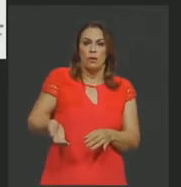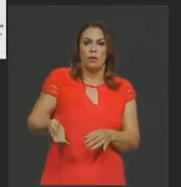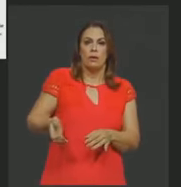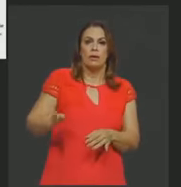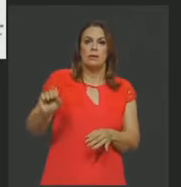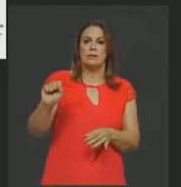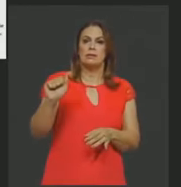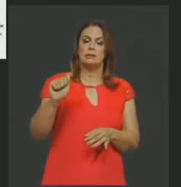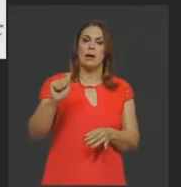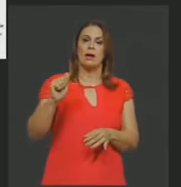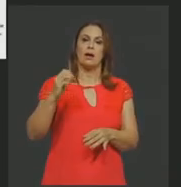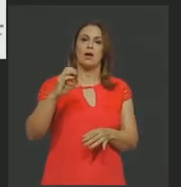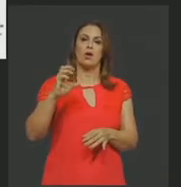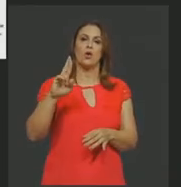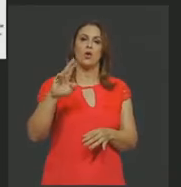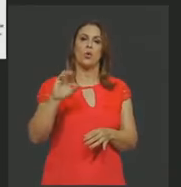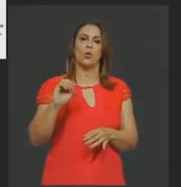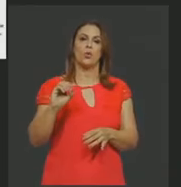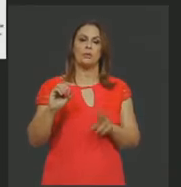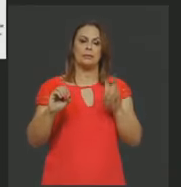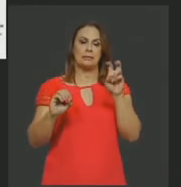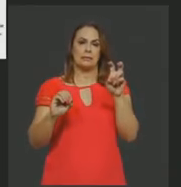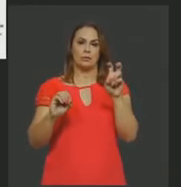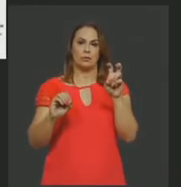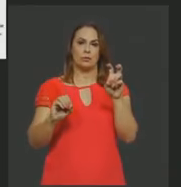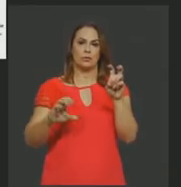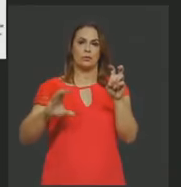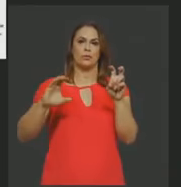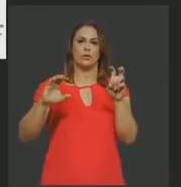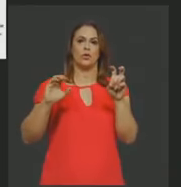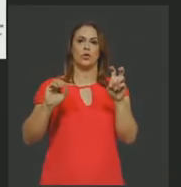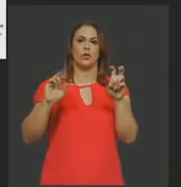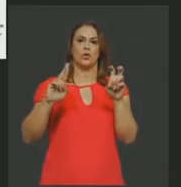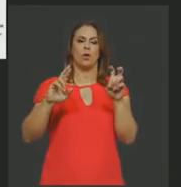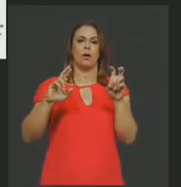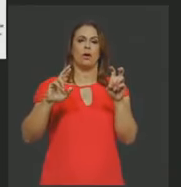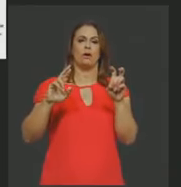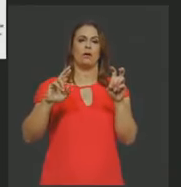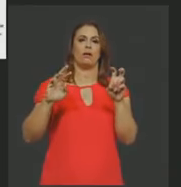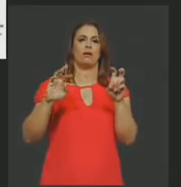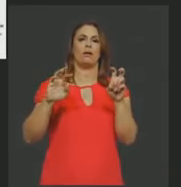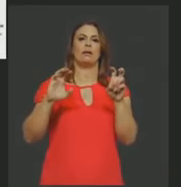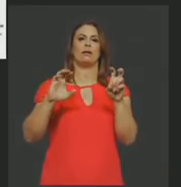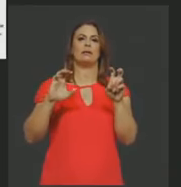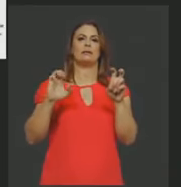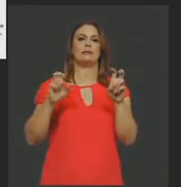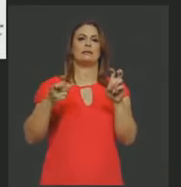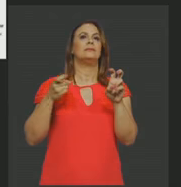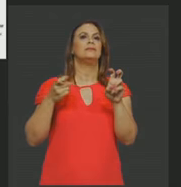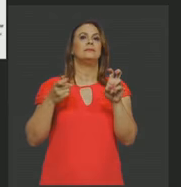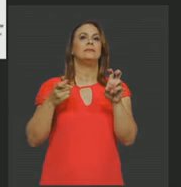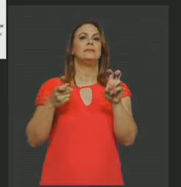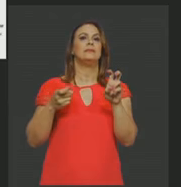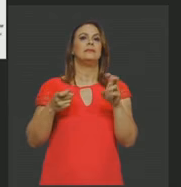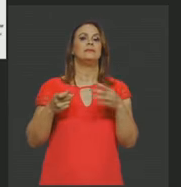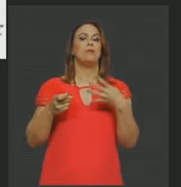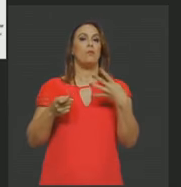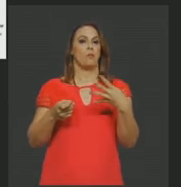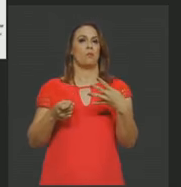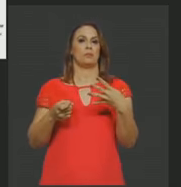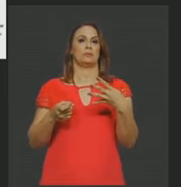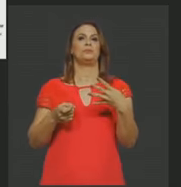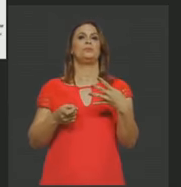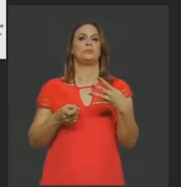na região do cóccix. E olha aqui, isso, gente, essa inclinação ela é natural, mas se ela for exagerada, né, por erros